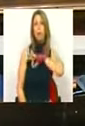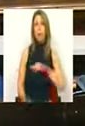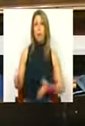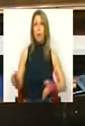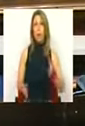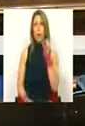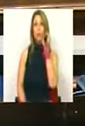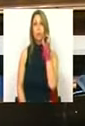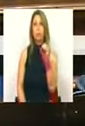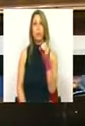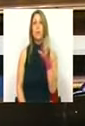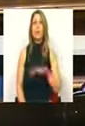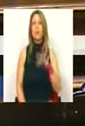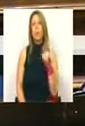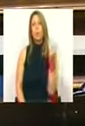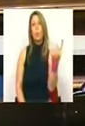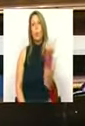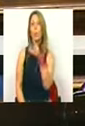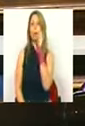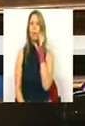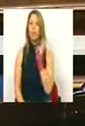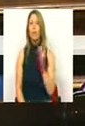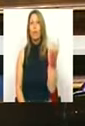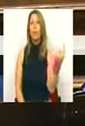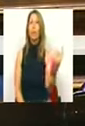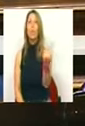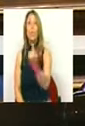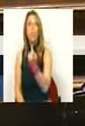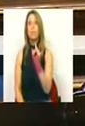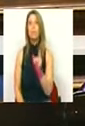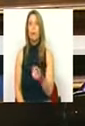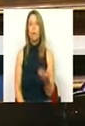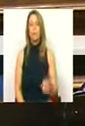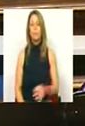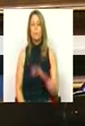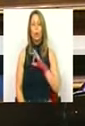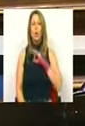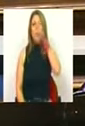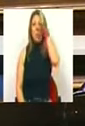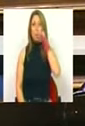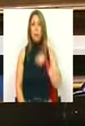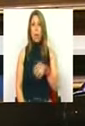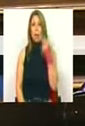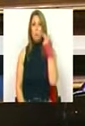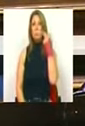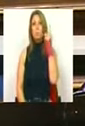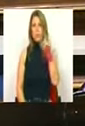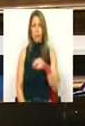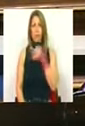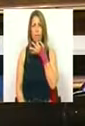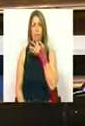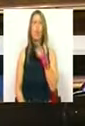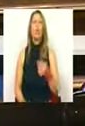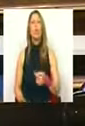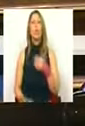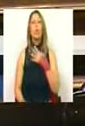caso, tentativa a tentativa? Mas, ó Sr. Ministro, depois também se acabou aqui e eu gostava de falar sobre isto,